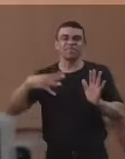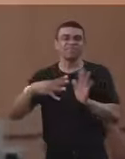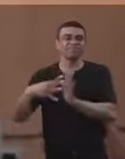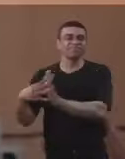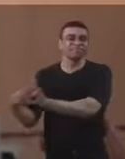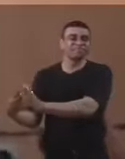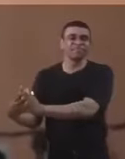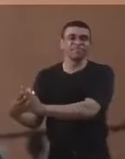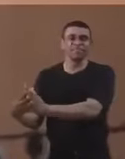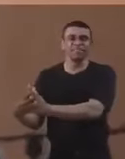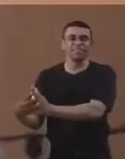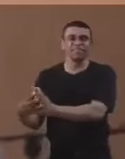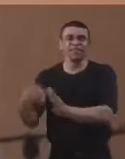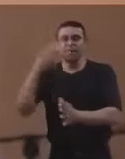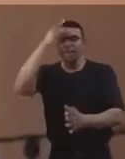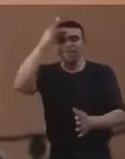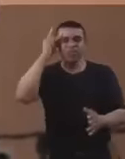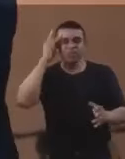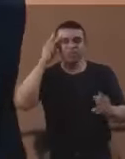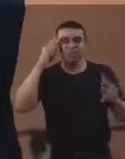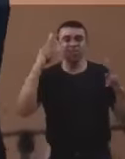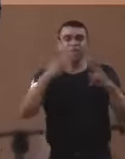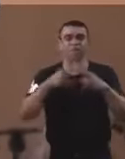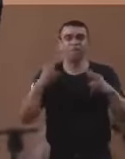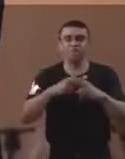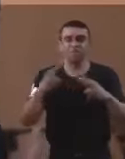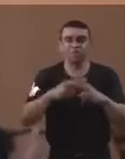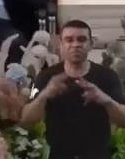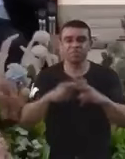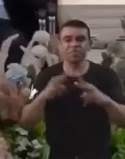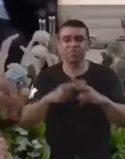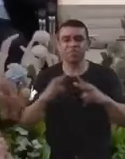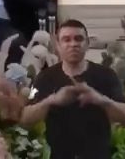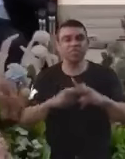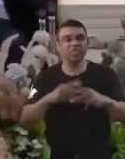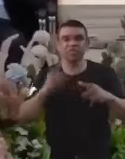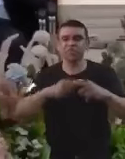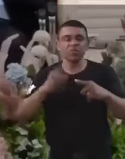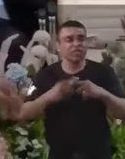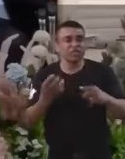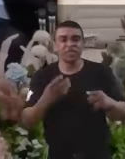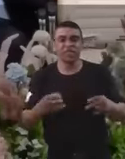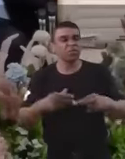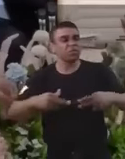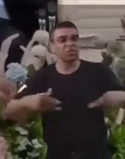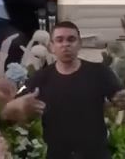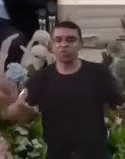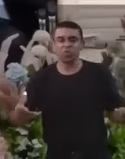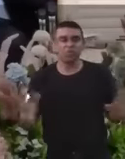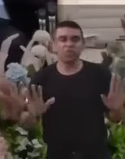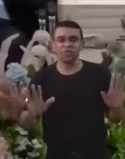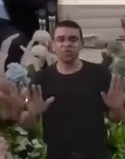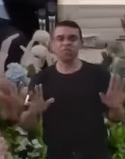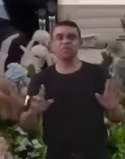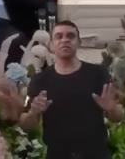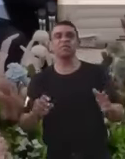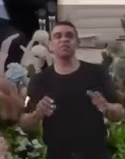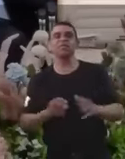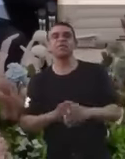de coisas. Efésios 4:1, Paulo diz que a gente precisa preservar a unidade